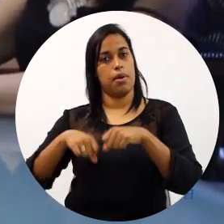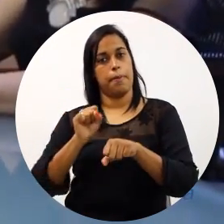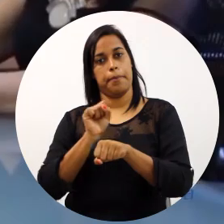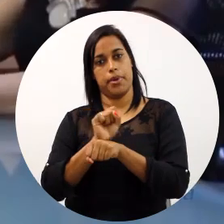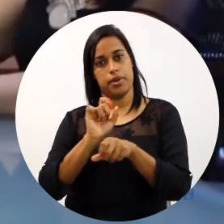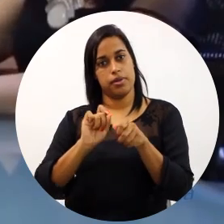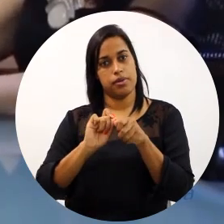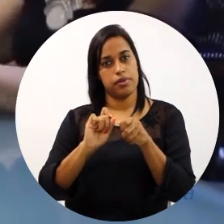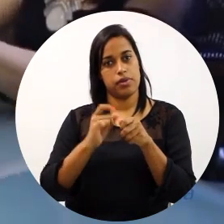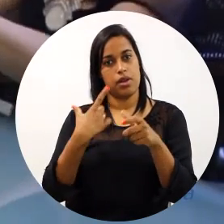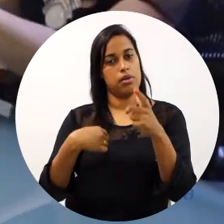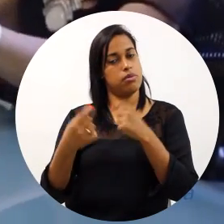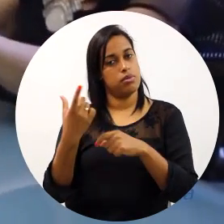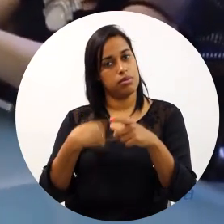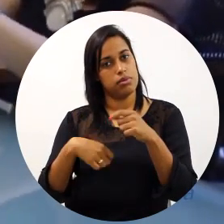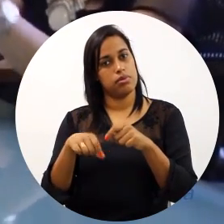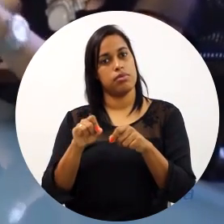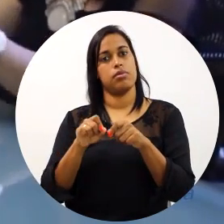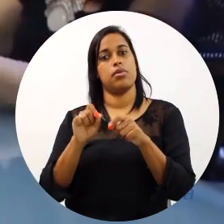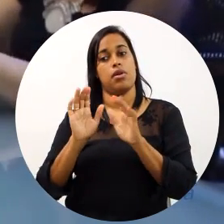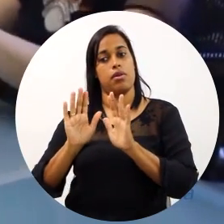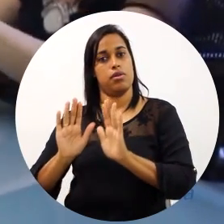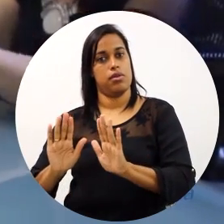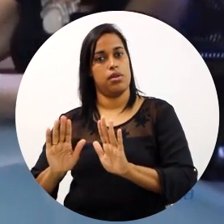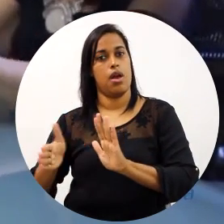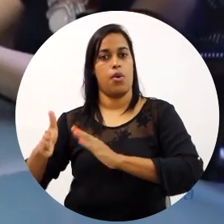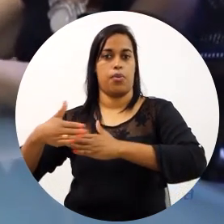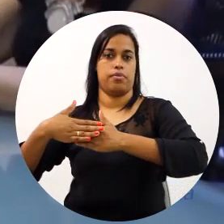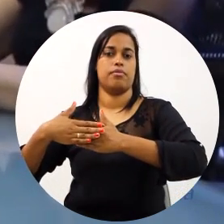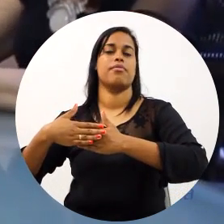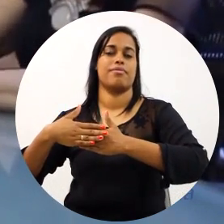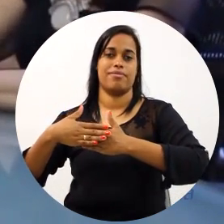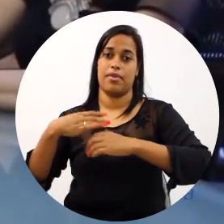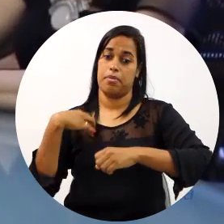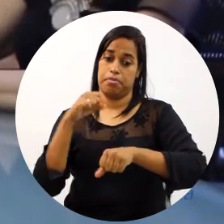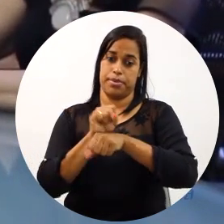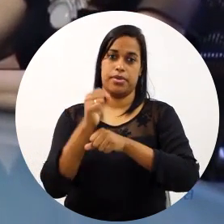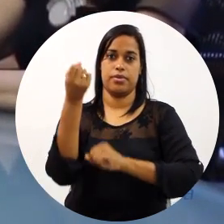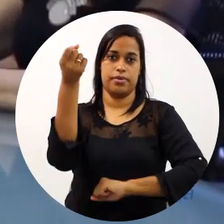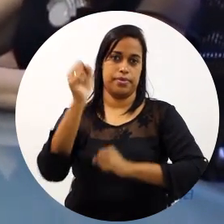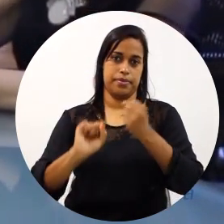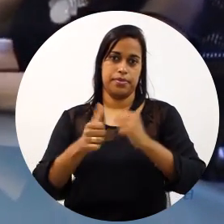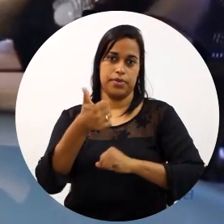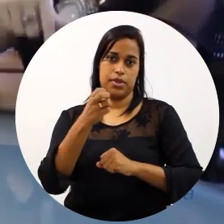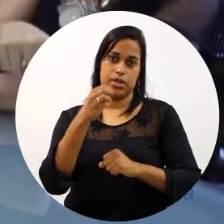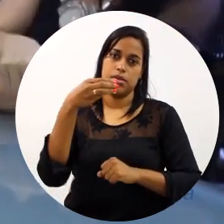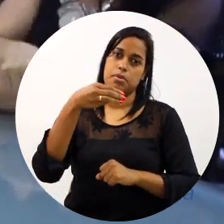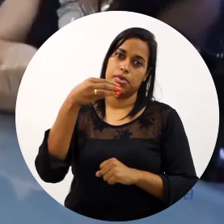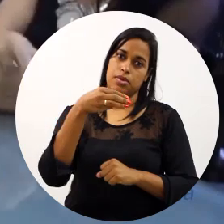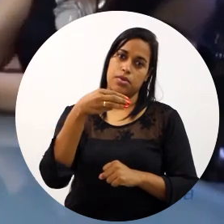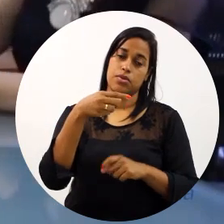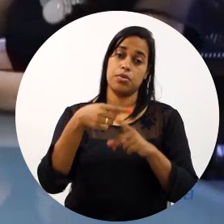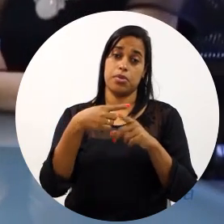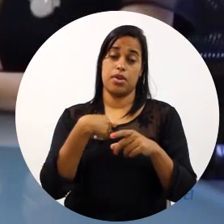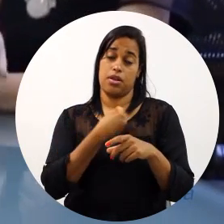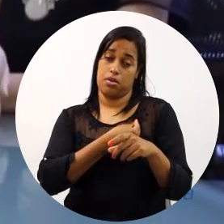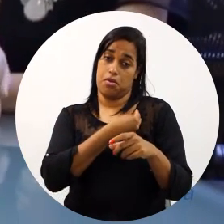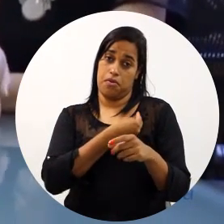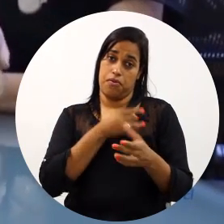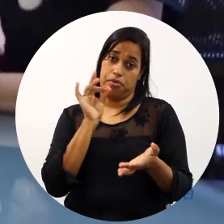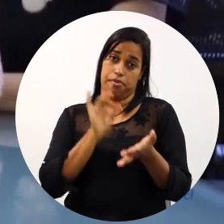sendo feito e sair todo mundo para aqueles campos, e daqui a pouco a fábrica estava parada durante 15 minutos. Por quê? Porque eles tinham vivido uma situação